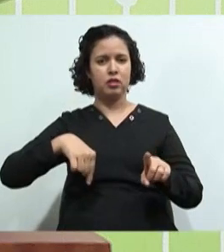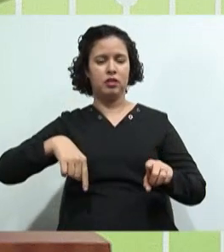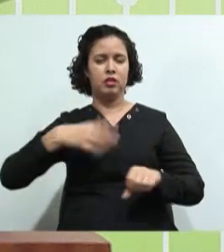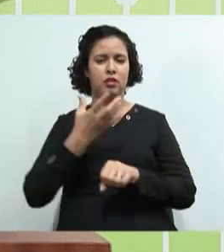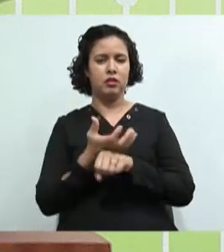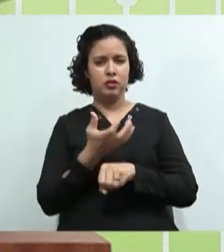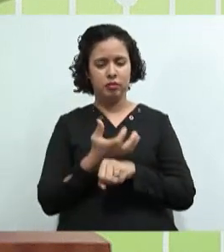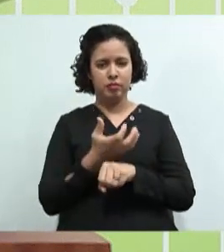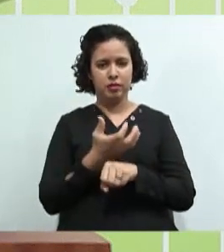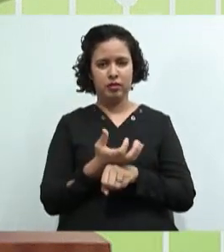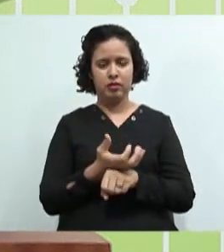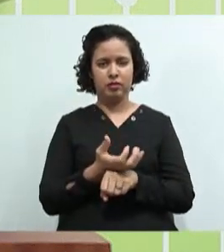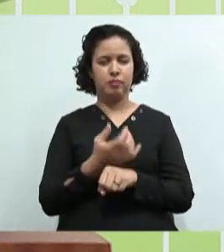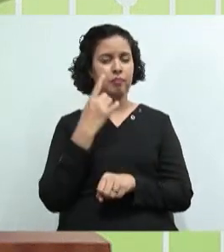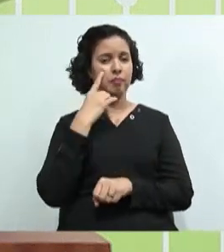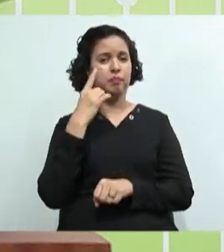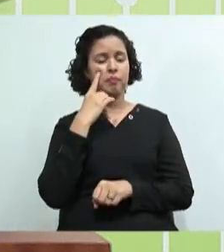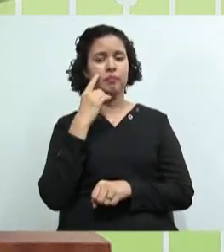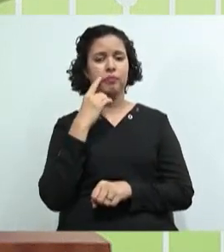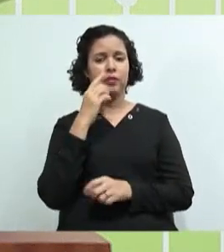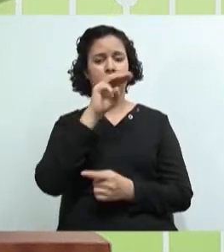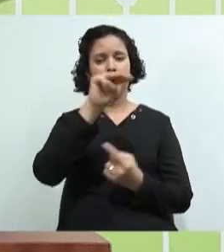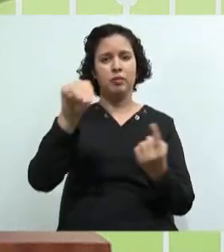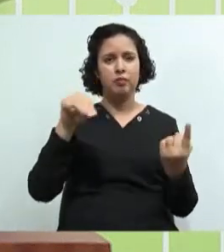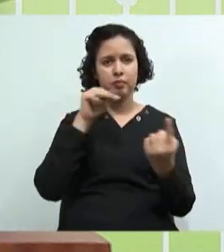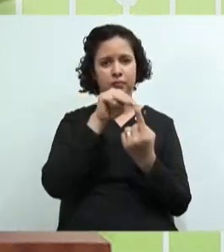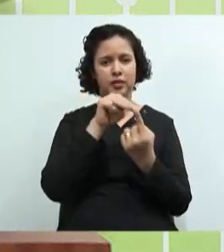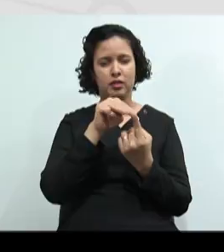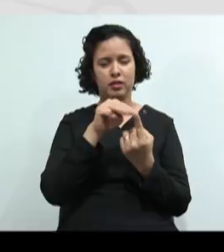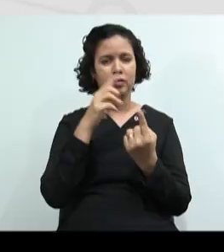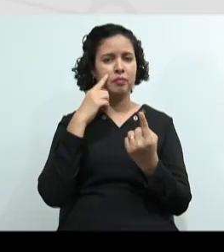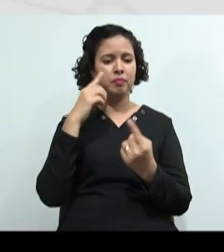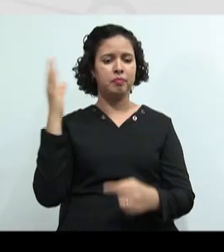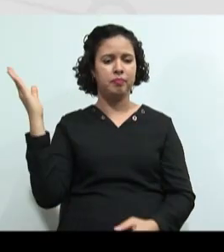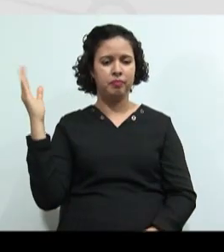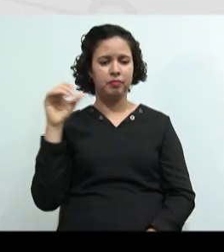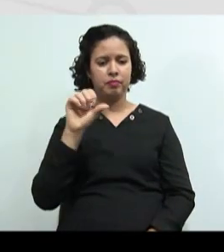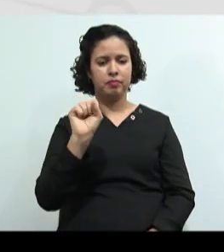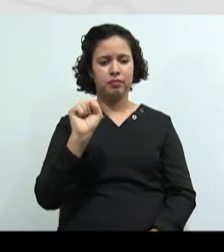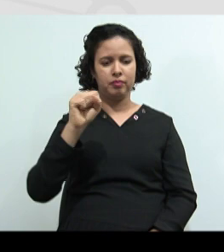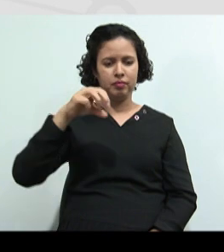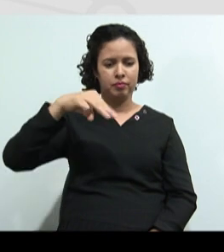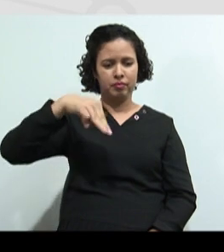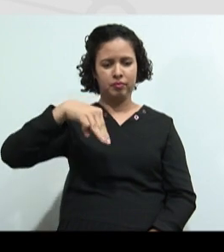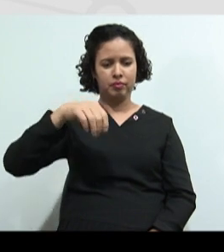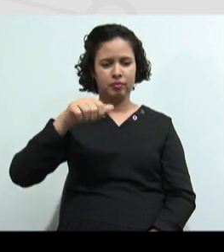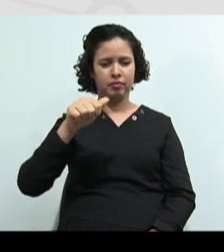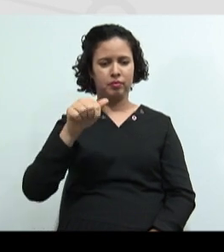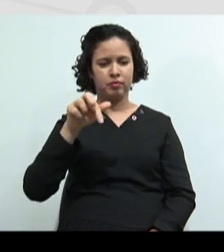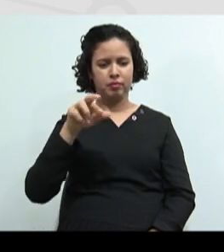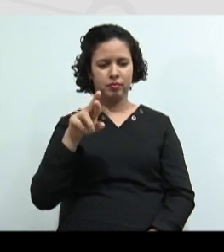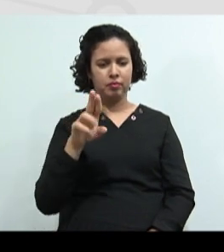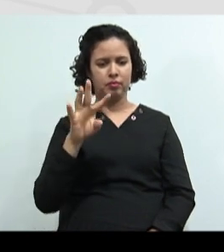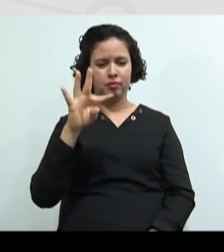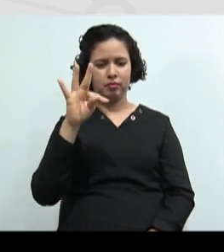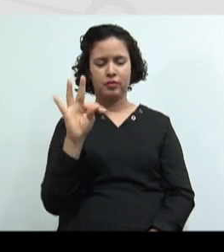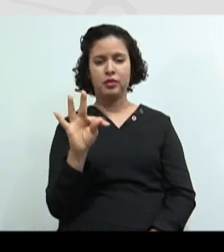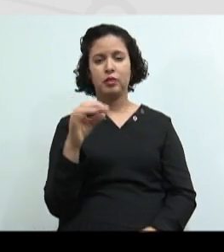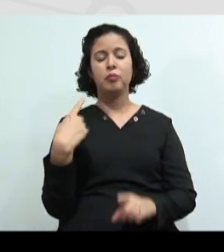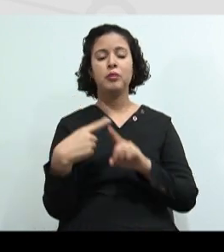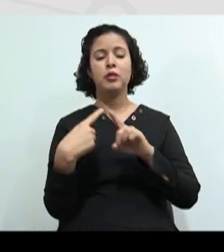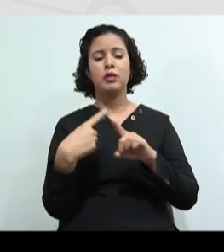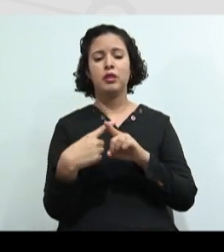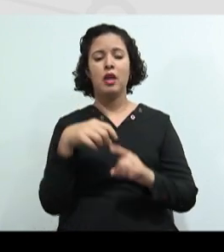palavras-chave que você vai entender por que as metas precisam ser SMART. Coloca na tela de novo que eu vou te mostrar. Por que as metas são SMART? Porque